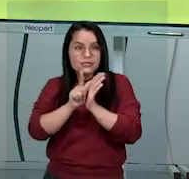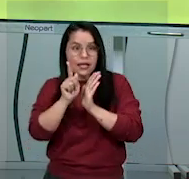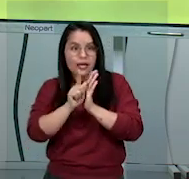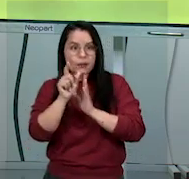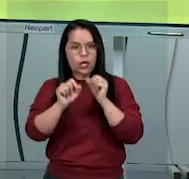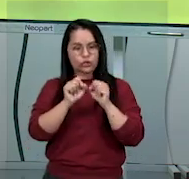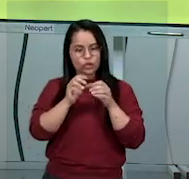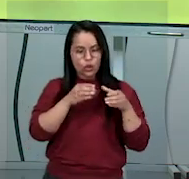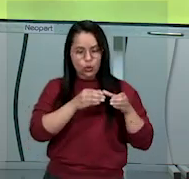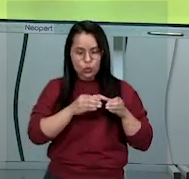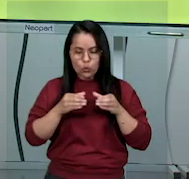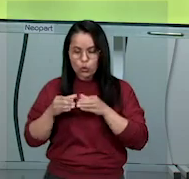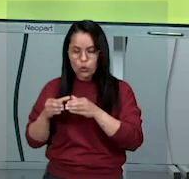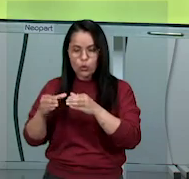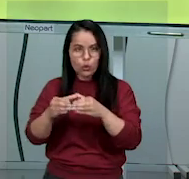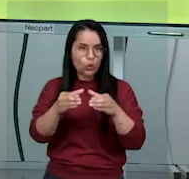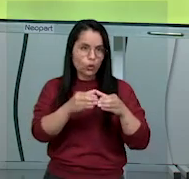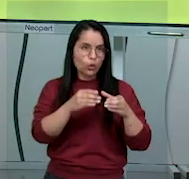de pronomes são